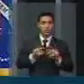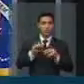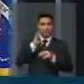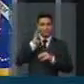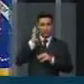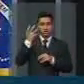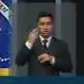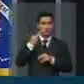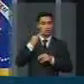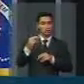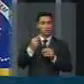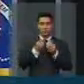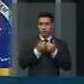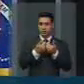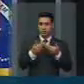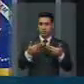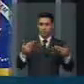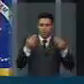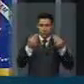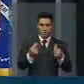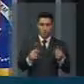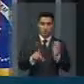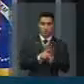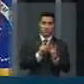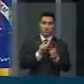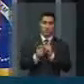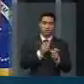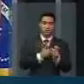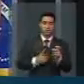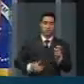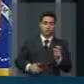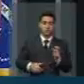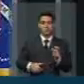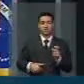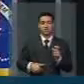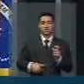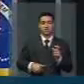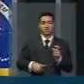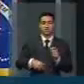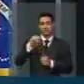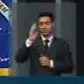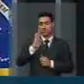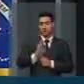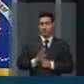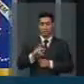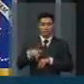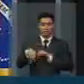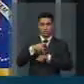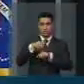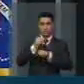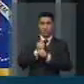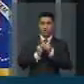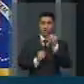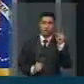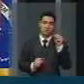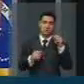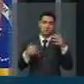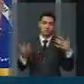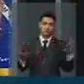sobre todos os detalhes da administração pública relacionados a um país de dimensões continentais. Isso tem